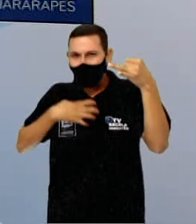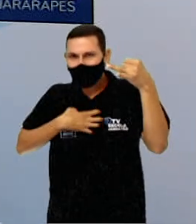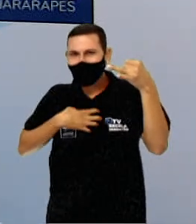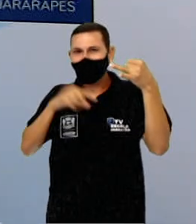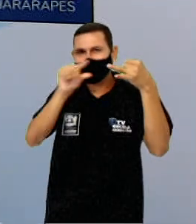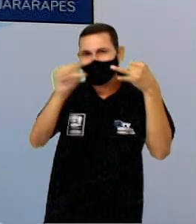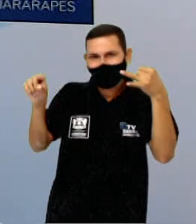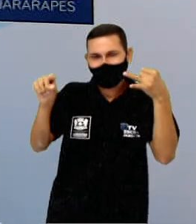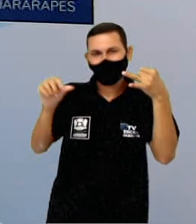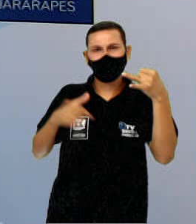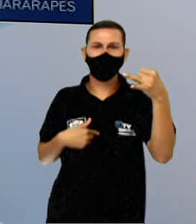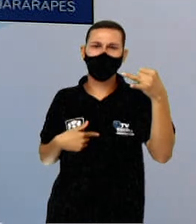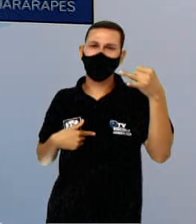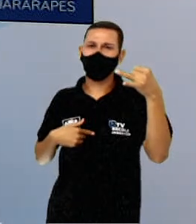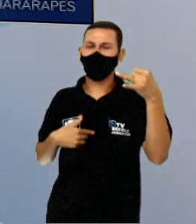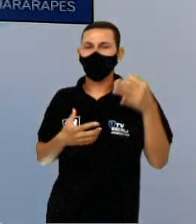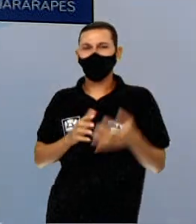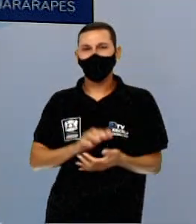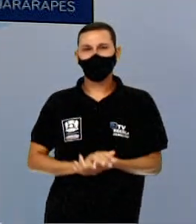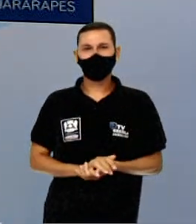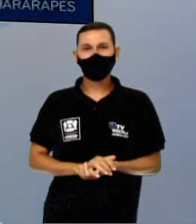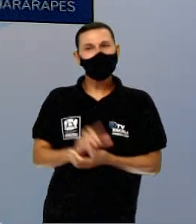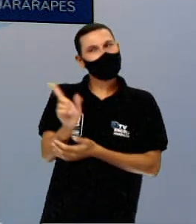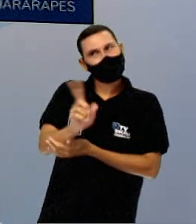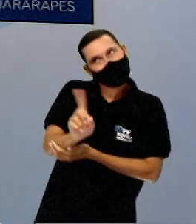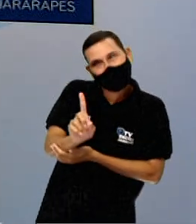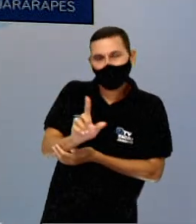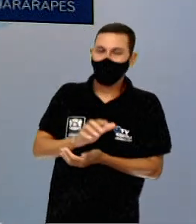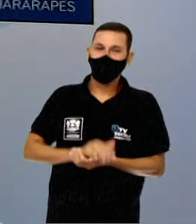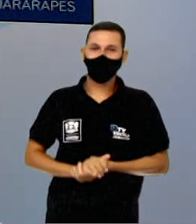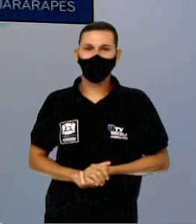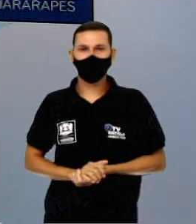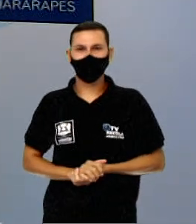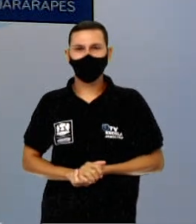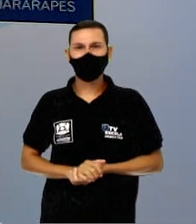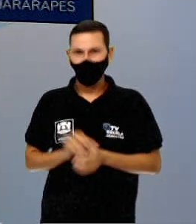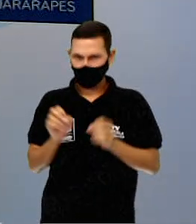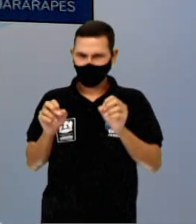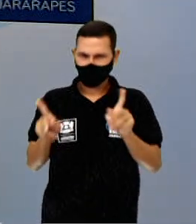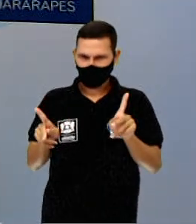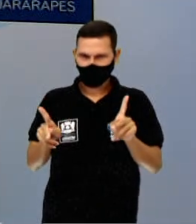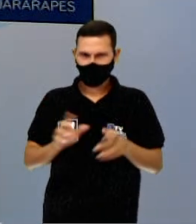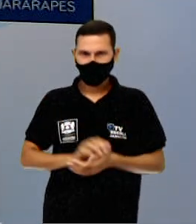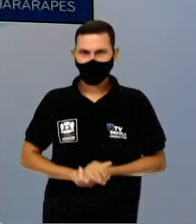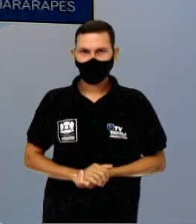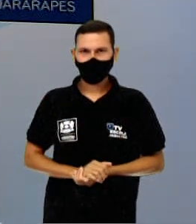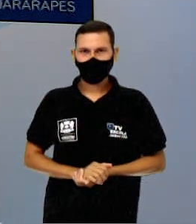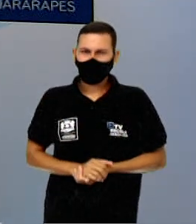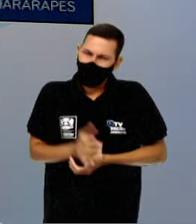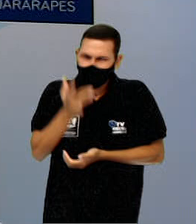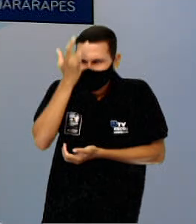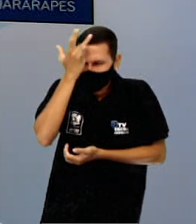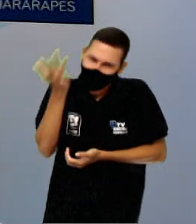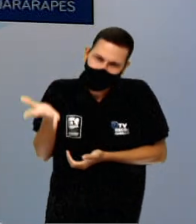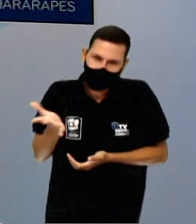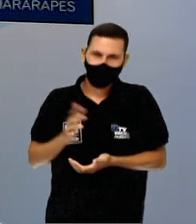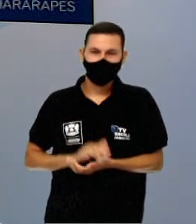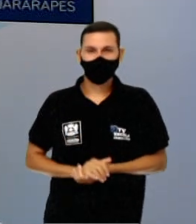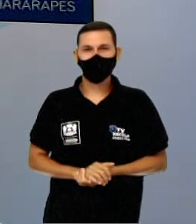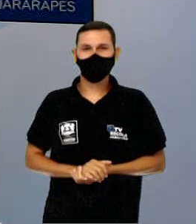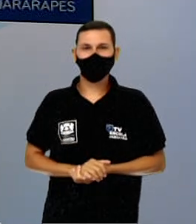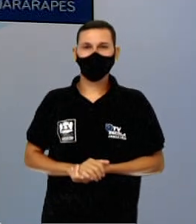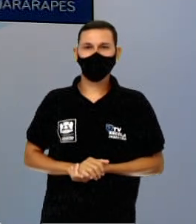no xi exame não ela não vai certo minha gente É sim problema não é